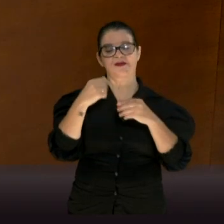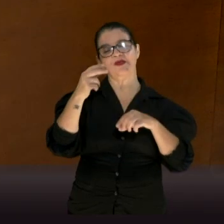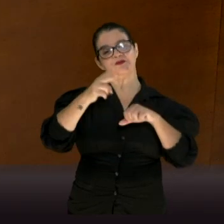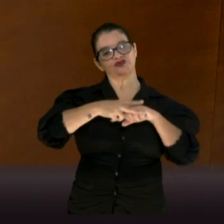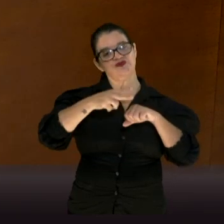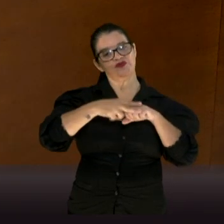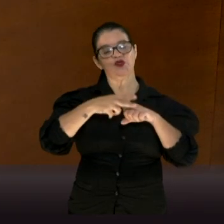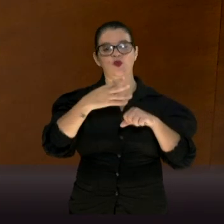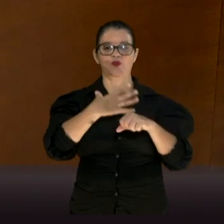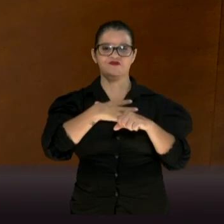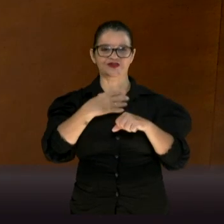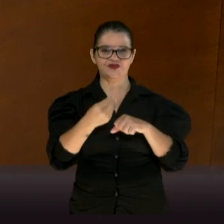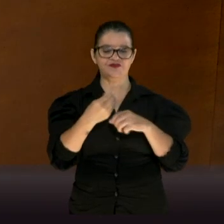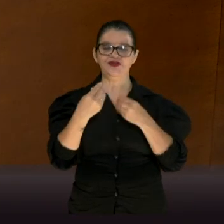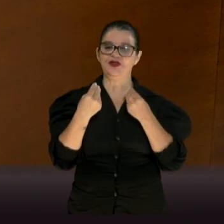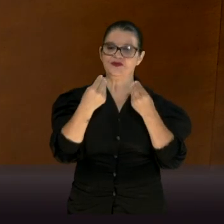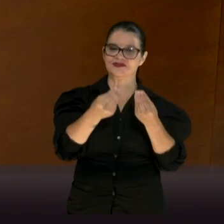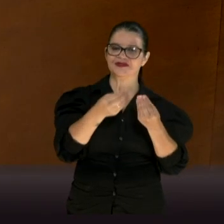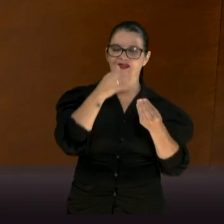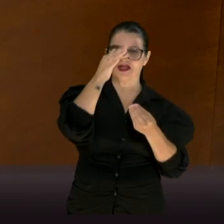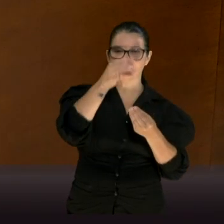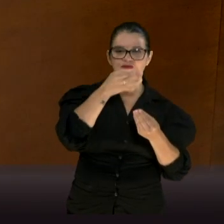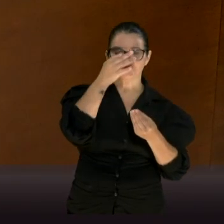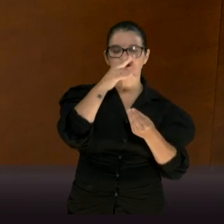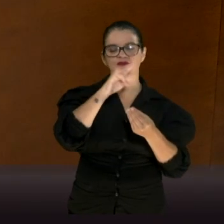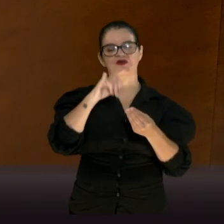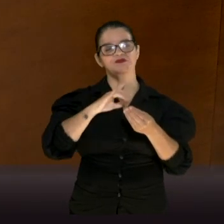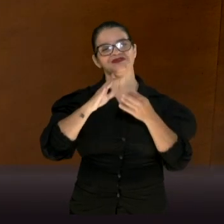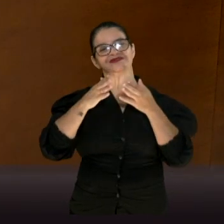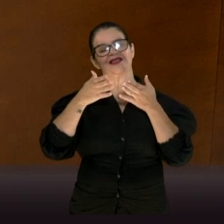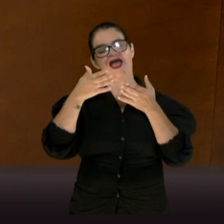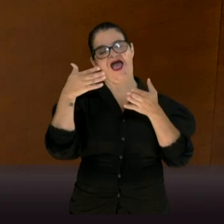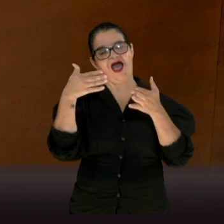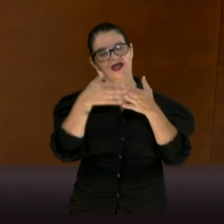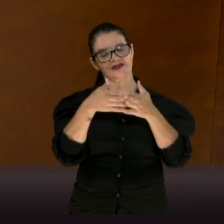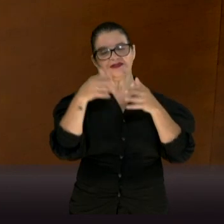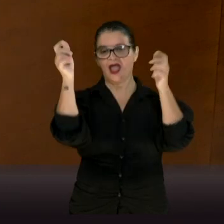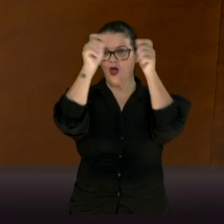filhos, entregamos flores, vamos até o monumento ali em frente ao